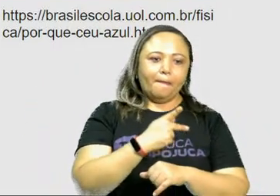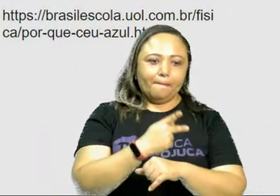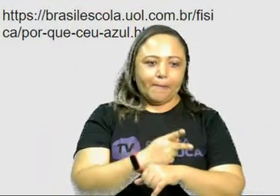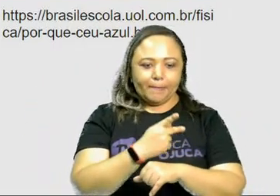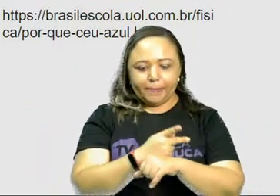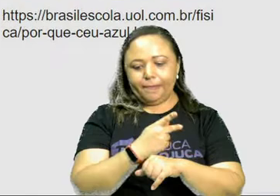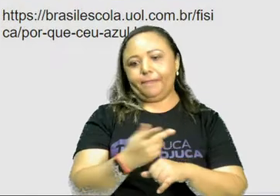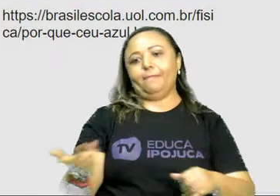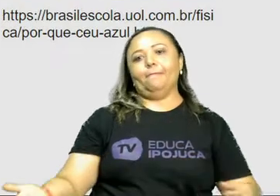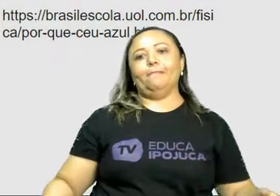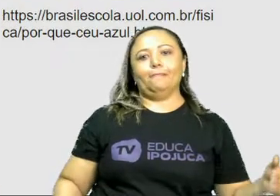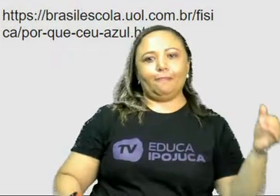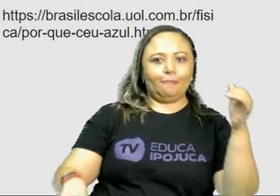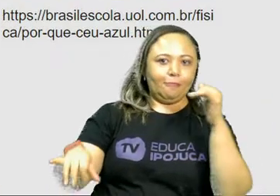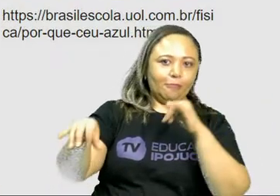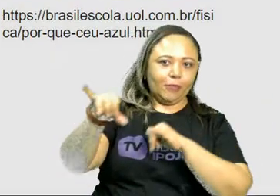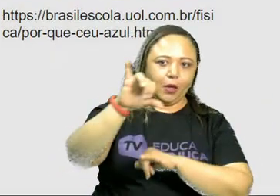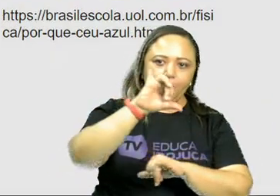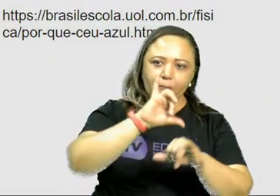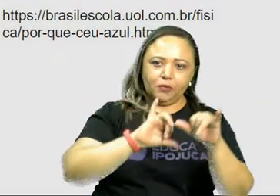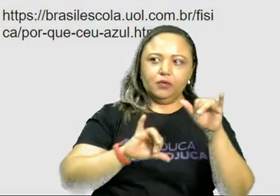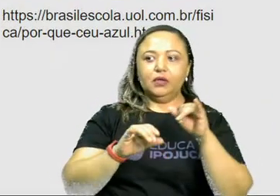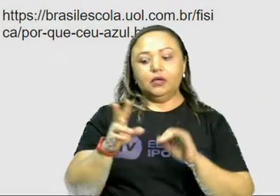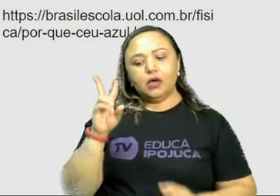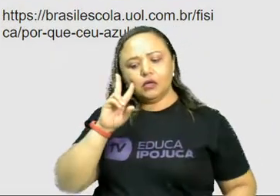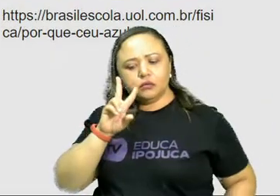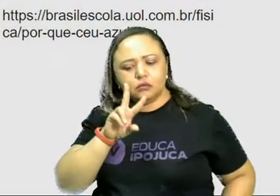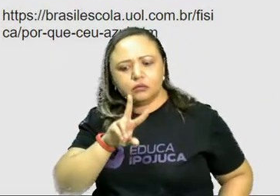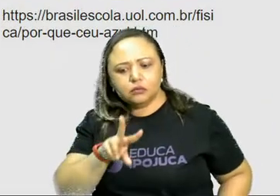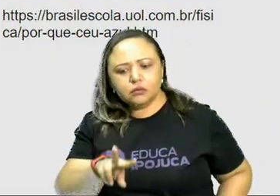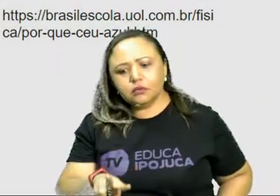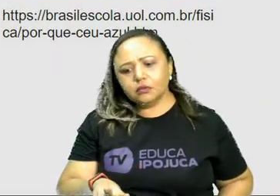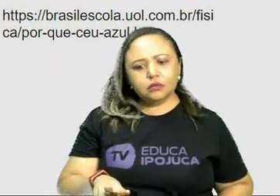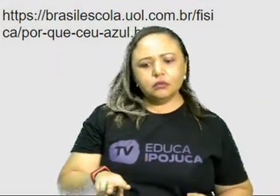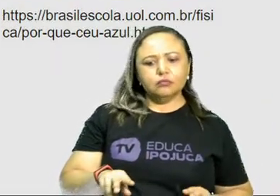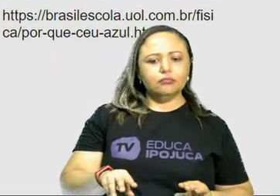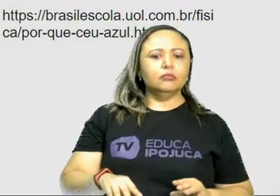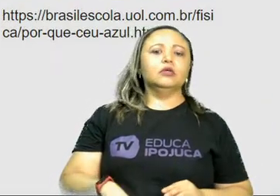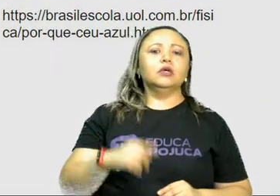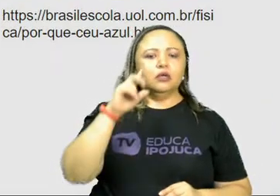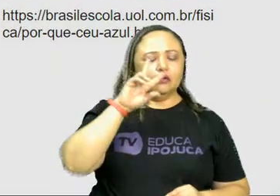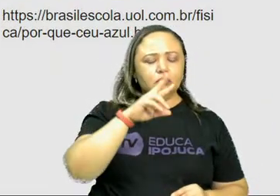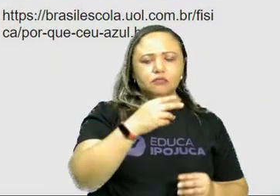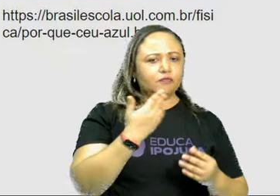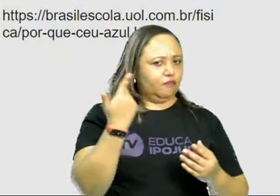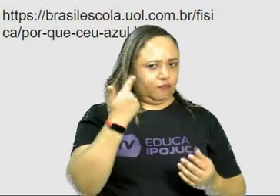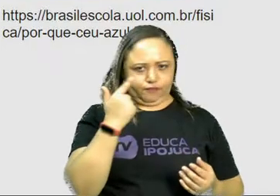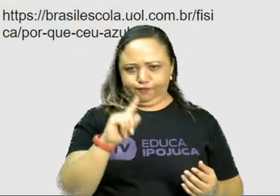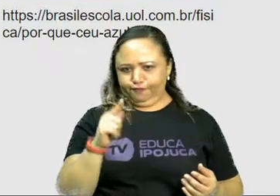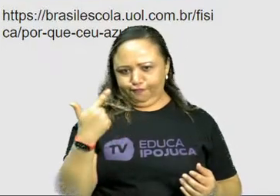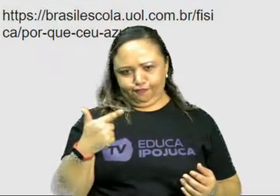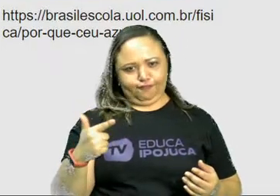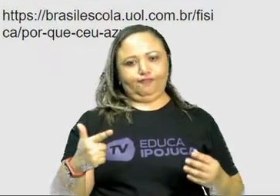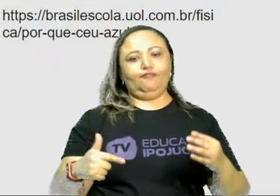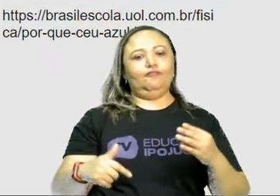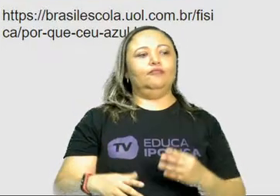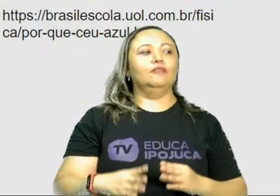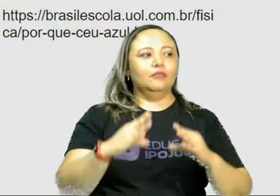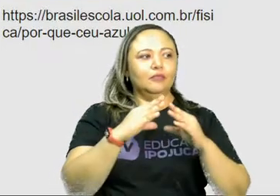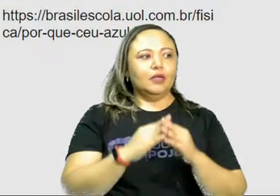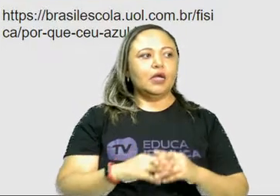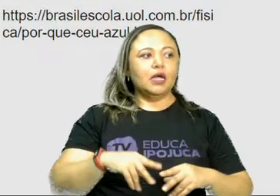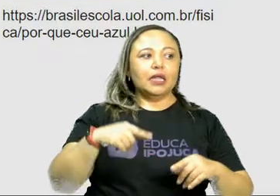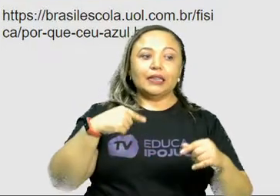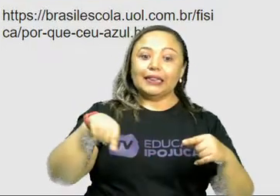ela, eu não consigo identificar o que é ouro e o que é cobre. Depois eu tenho uma